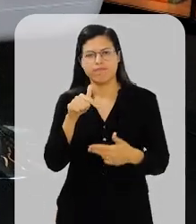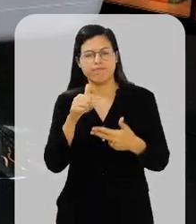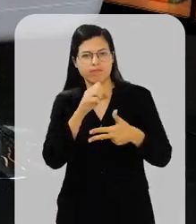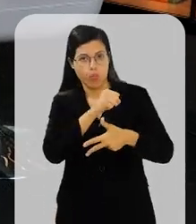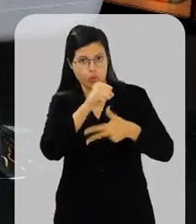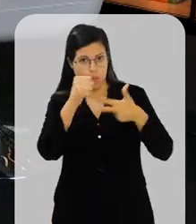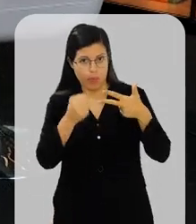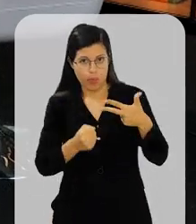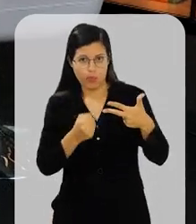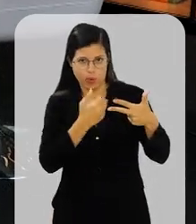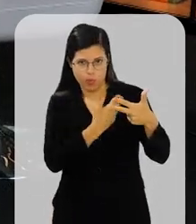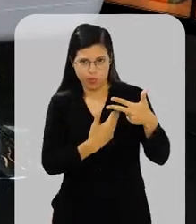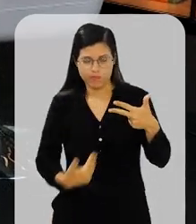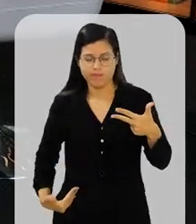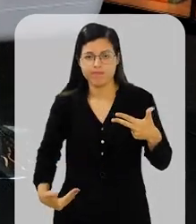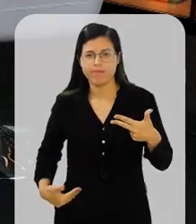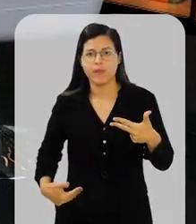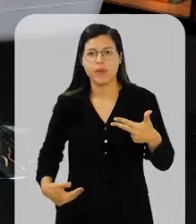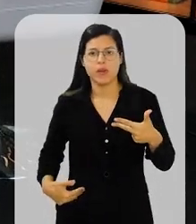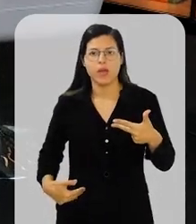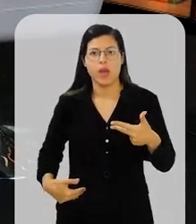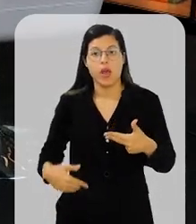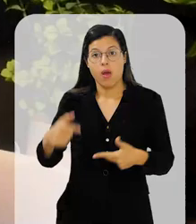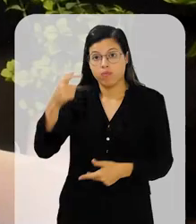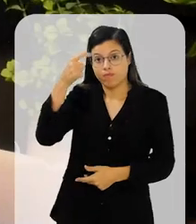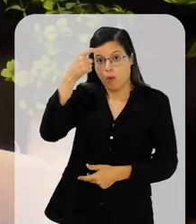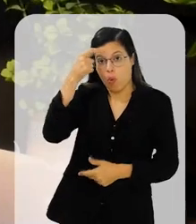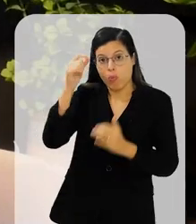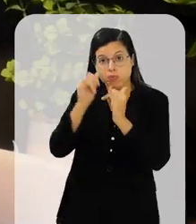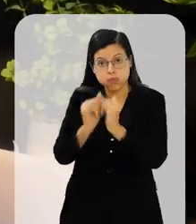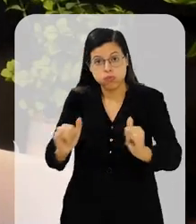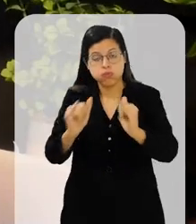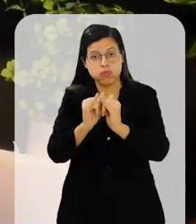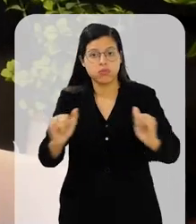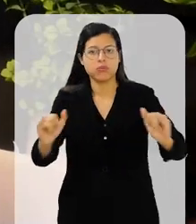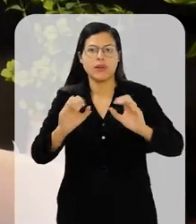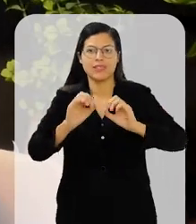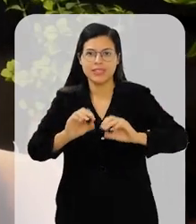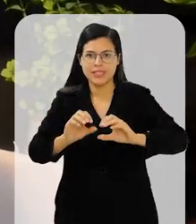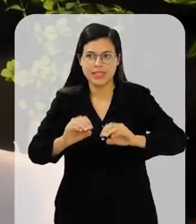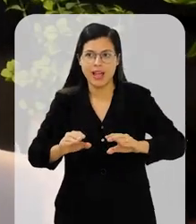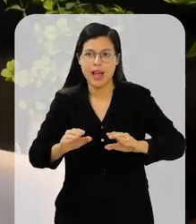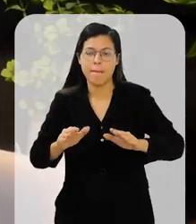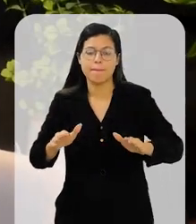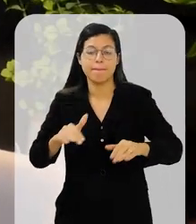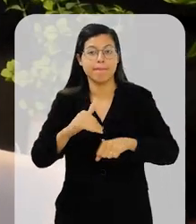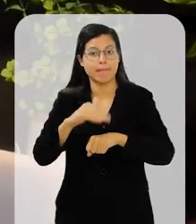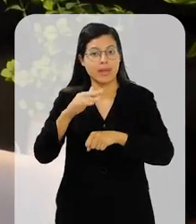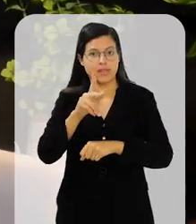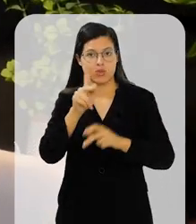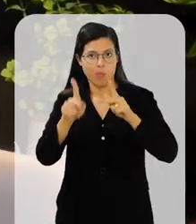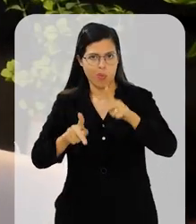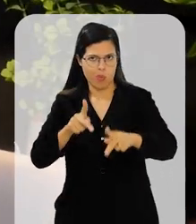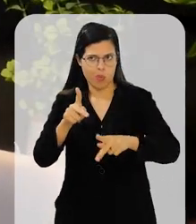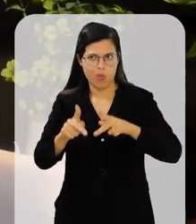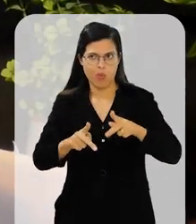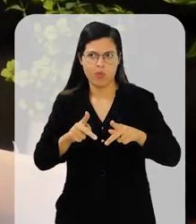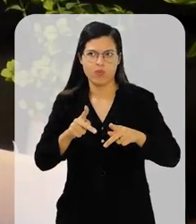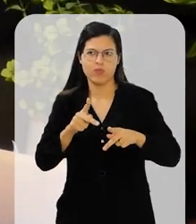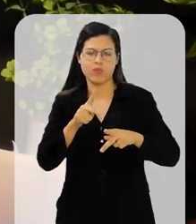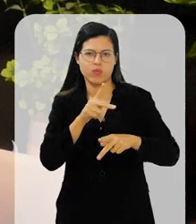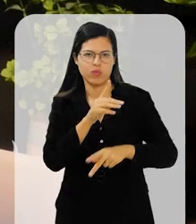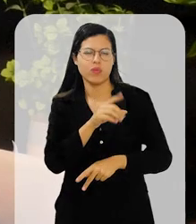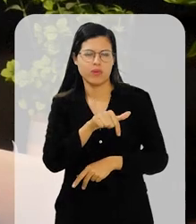poder público tivesse que conscientizar mais a população, porque,